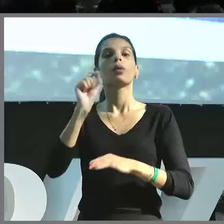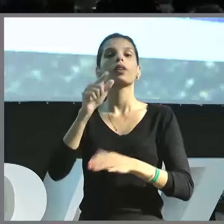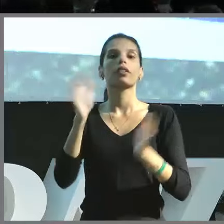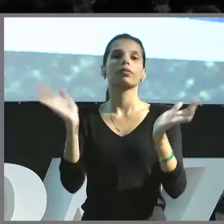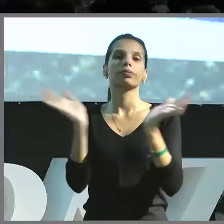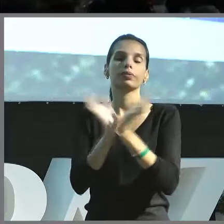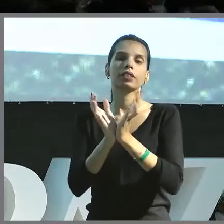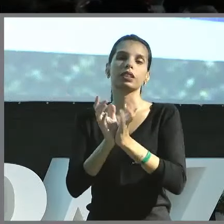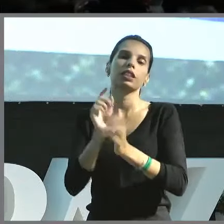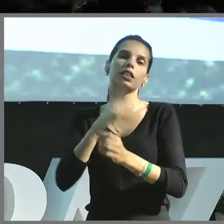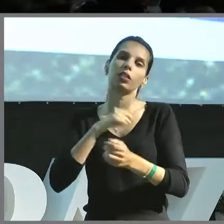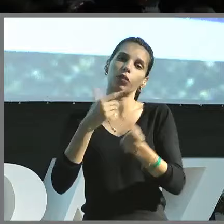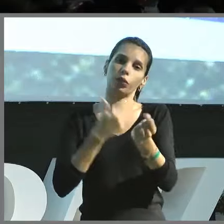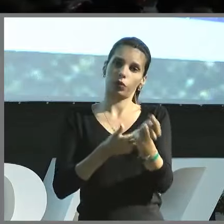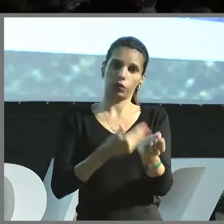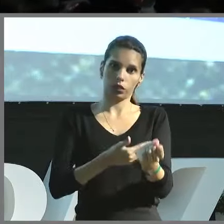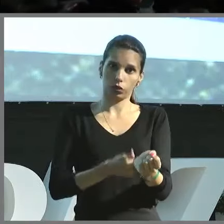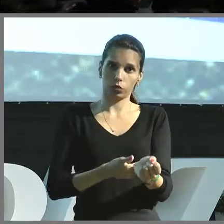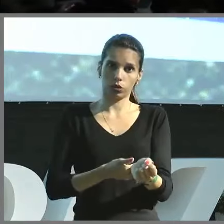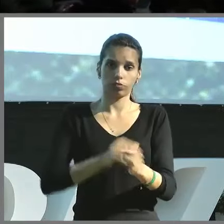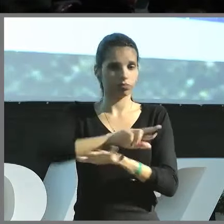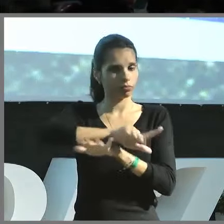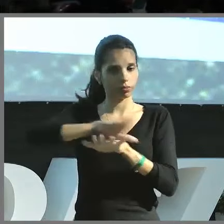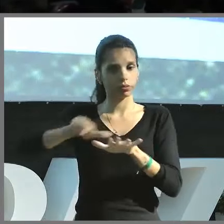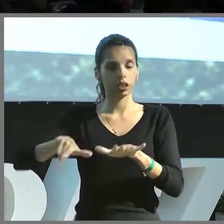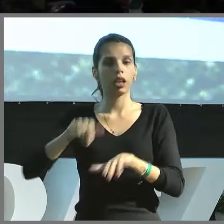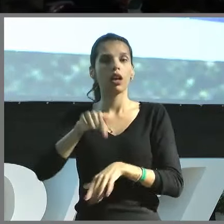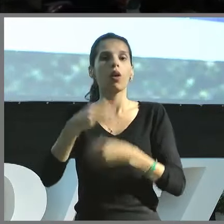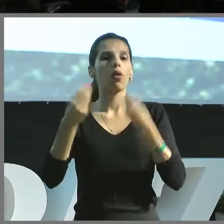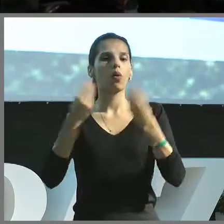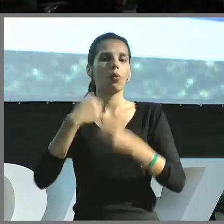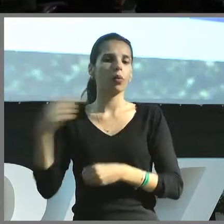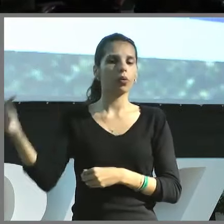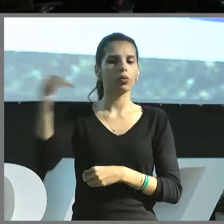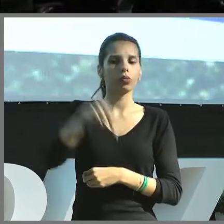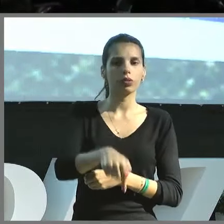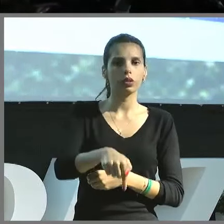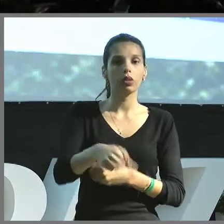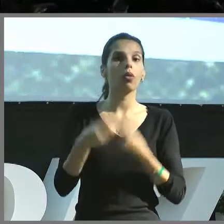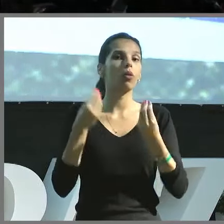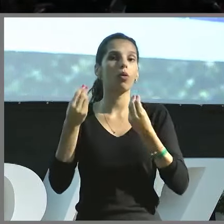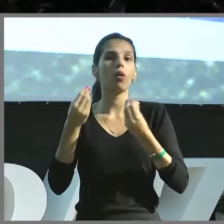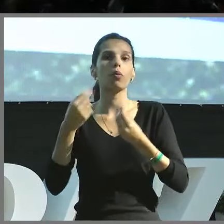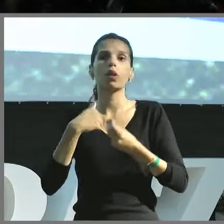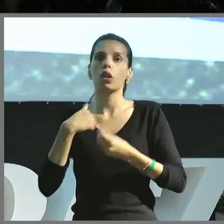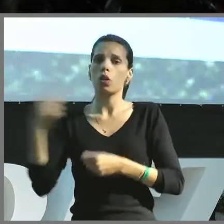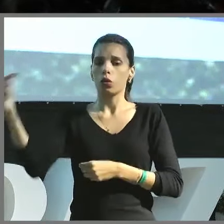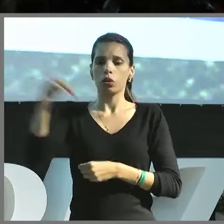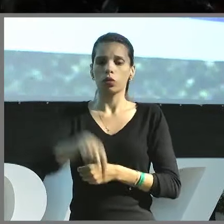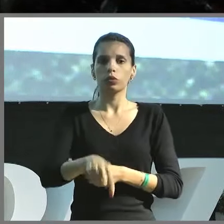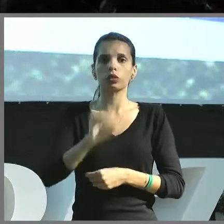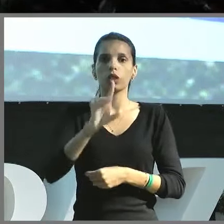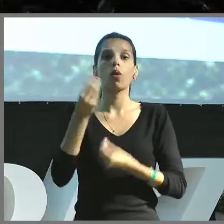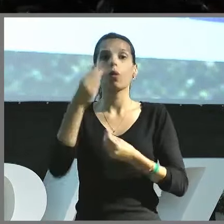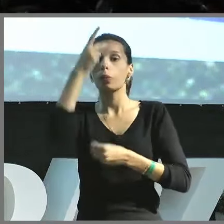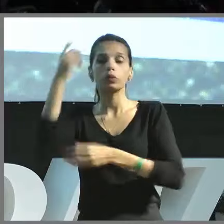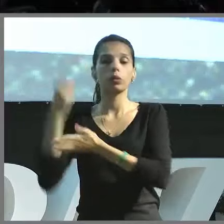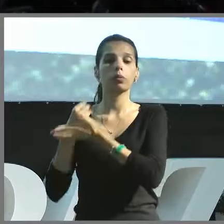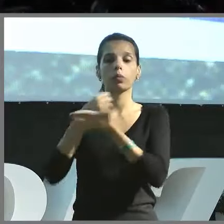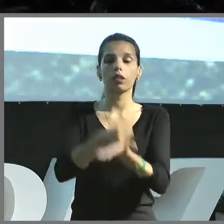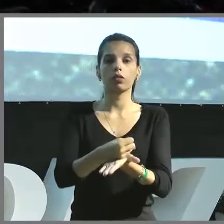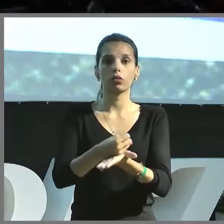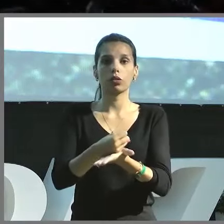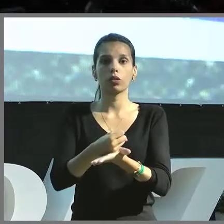overdose. E começou a dialogar comigo: mas como é que eu vim parar aqui? Quem me trouxe para cá? Eu não vim para cá, como é que me trouxeram para cá? Quem és